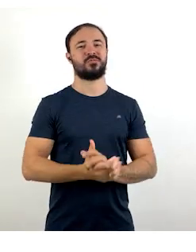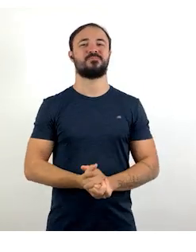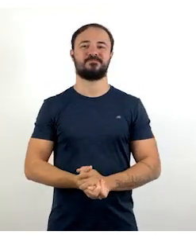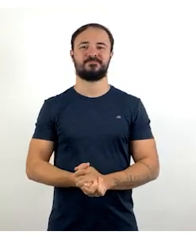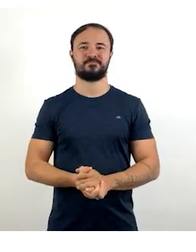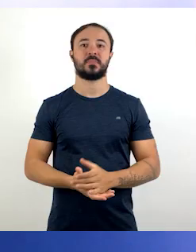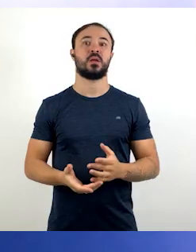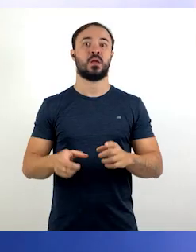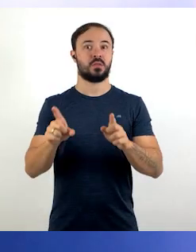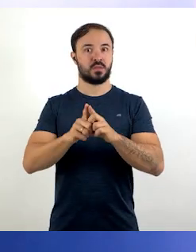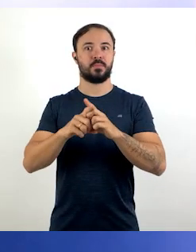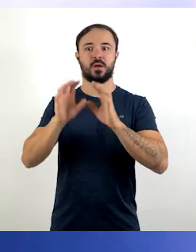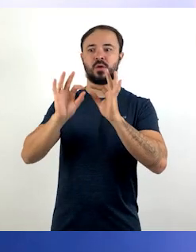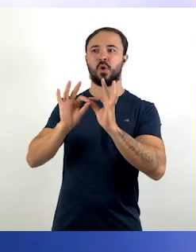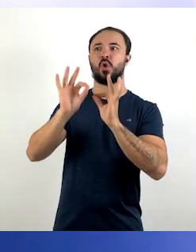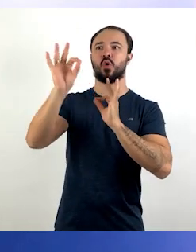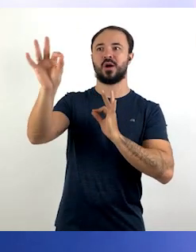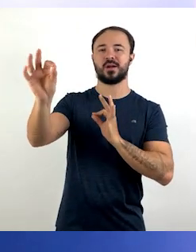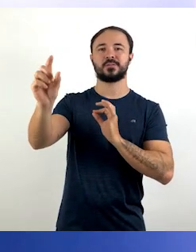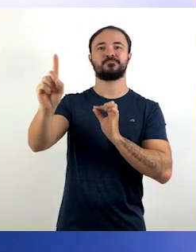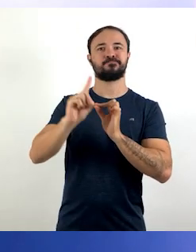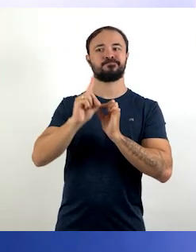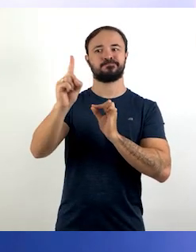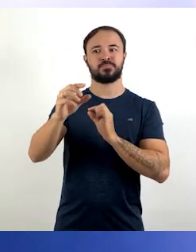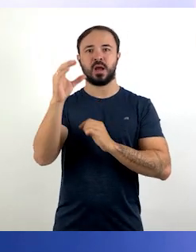entre países. Santos Dumont